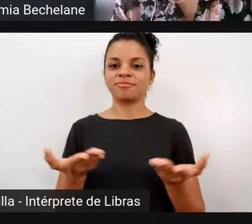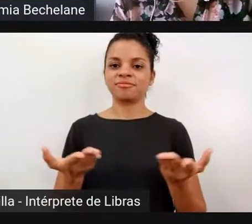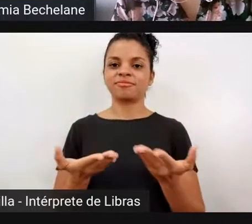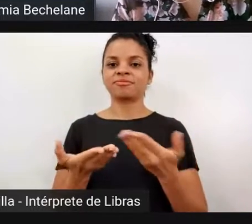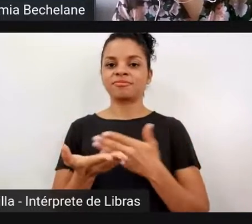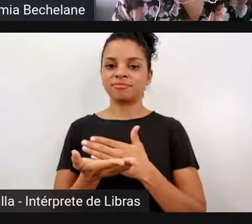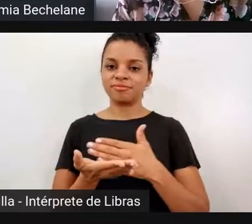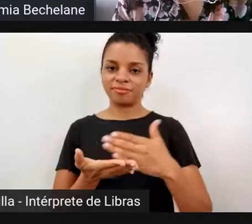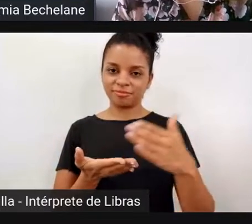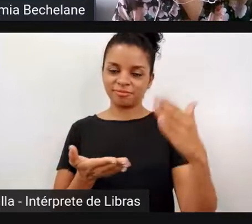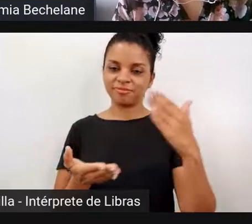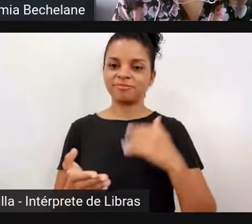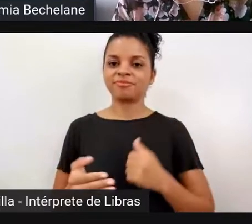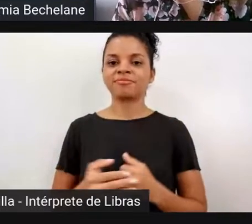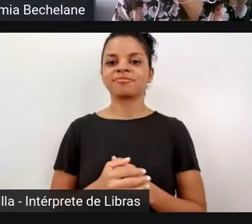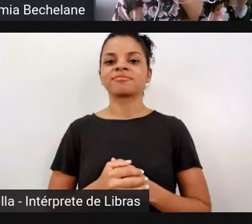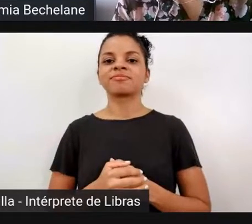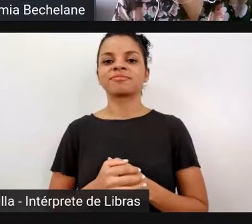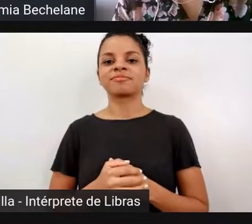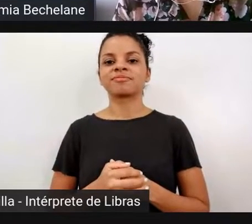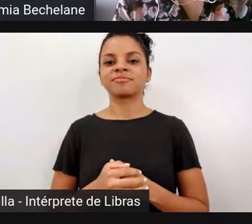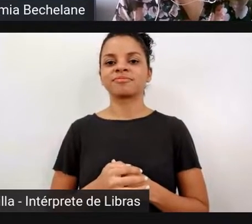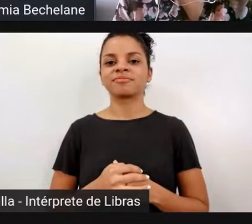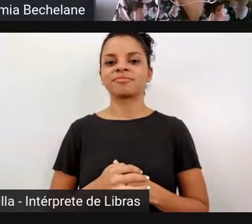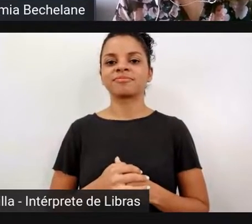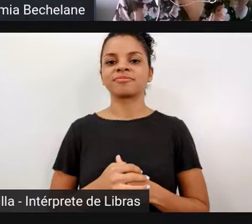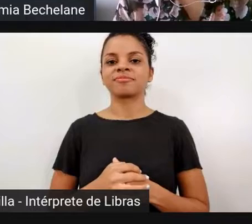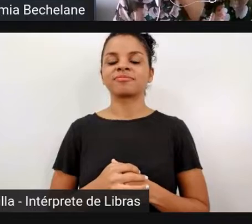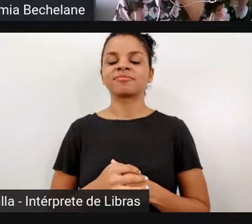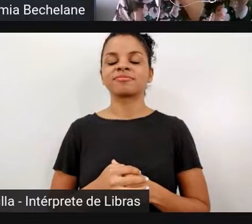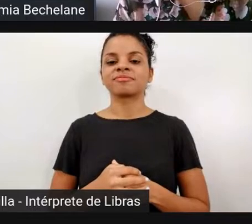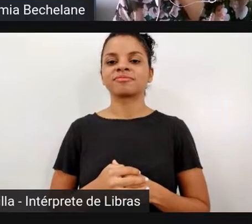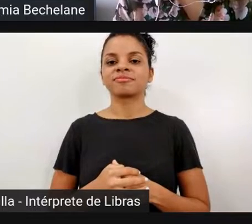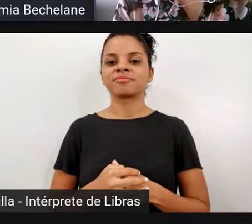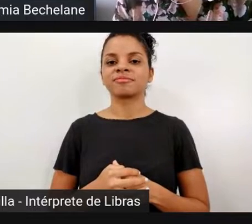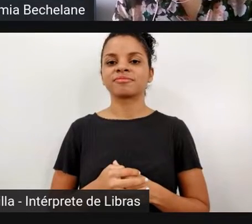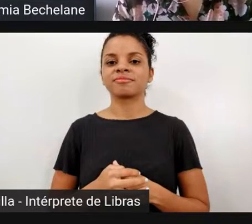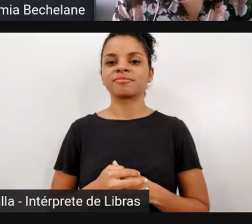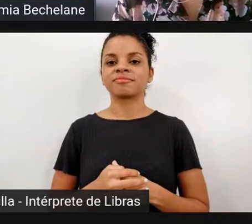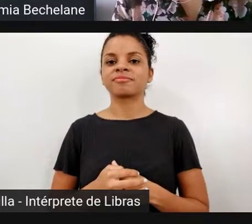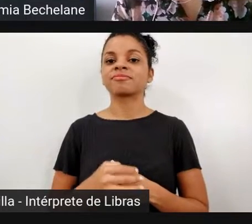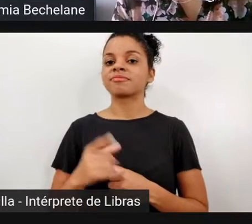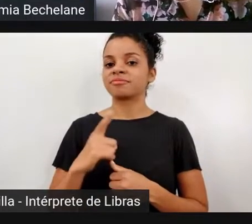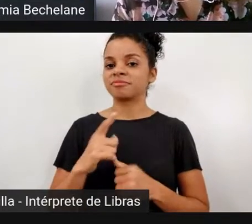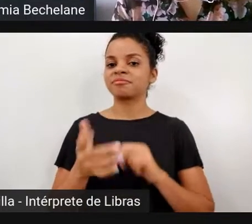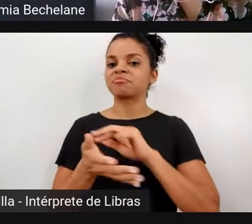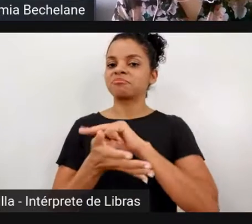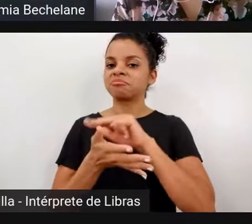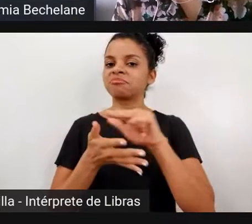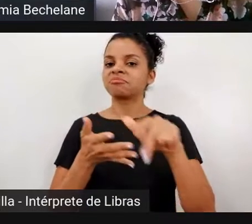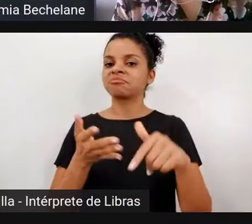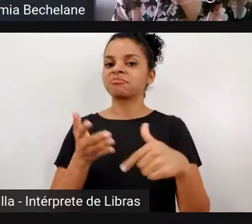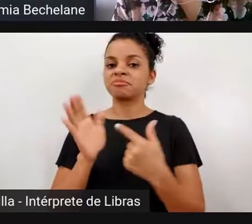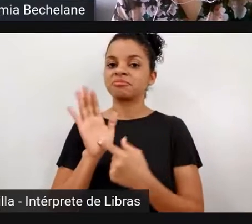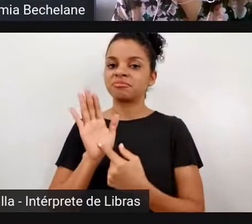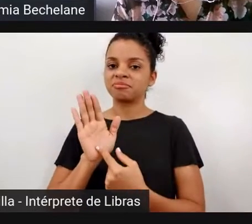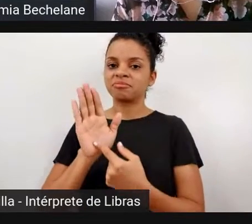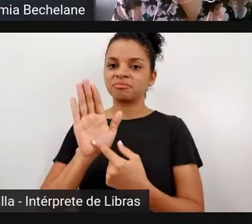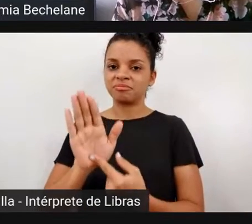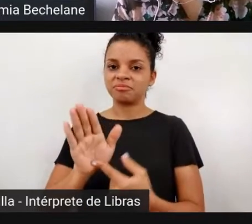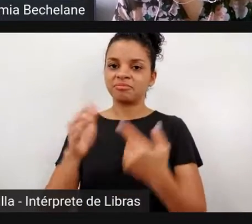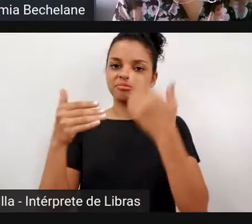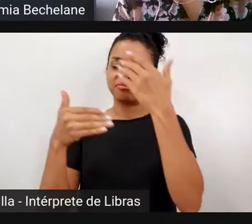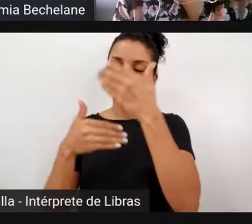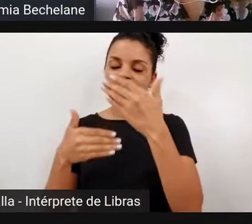vamos começar a apresentação dos trabalhos, né? Teremos várias apresentações, com certeza muito